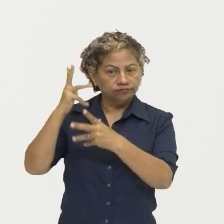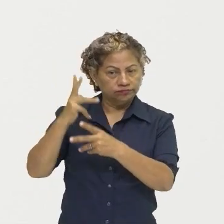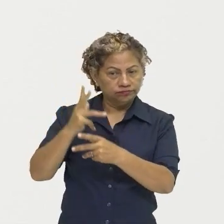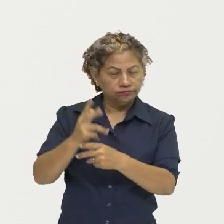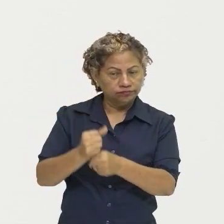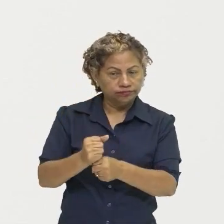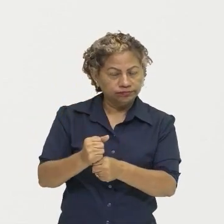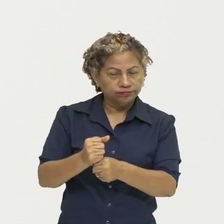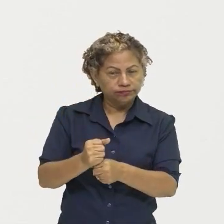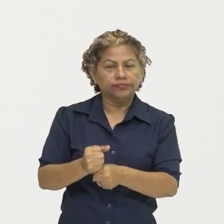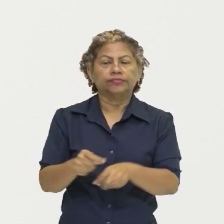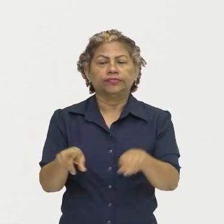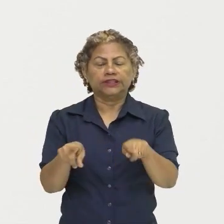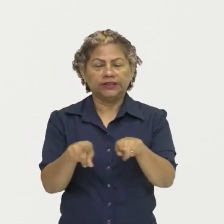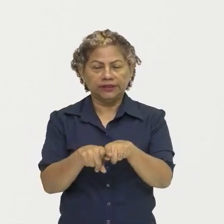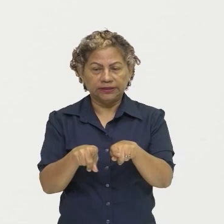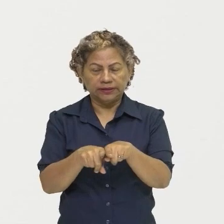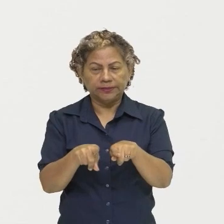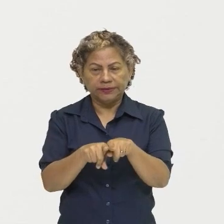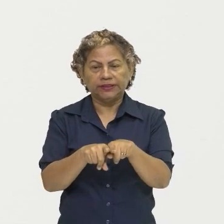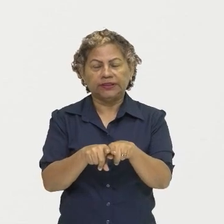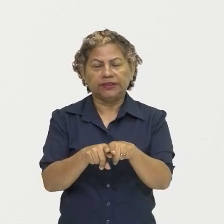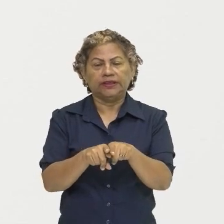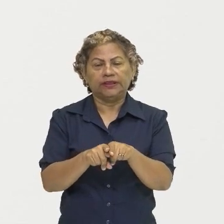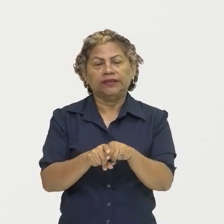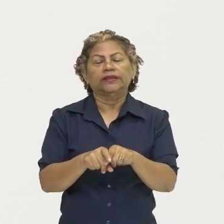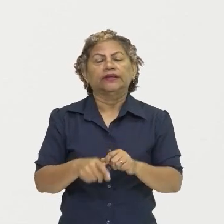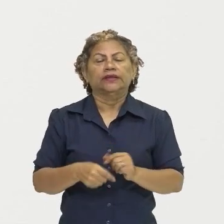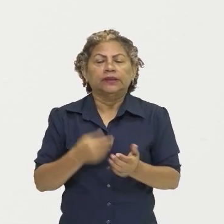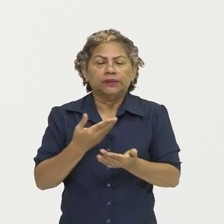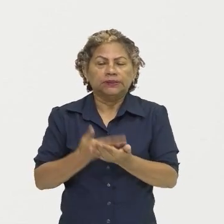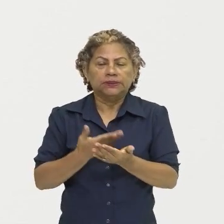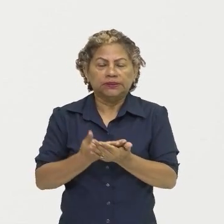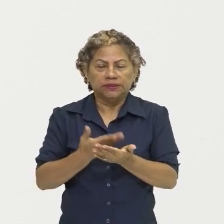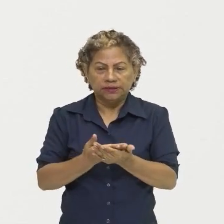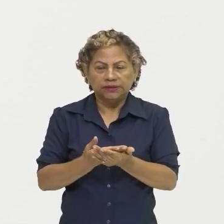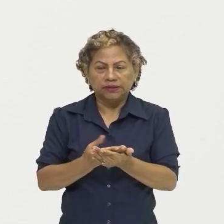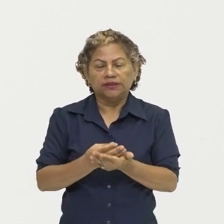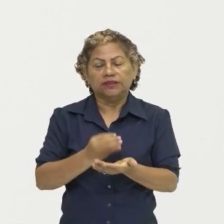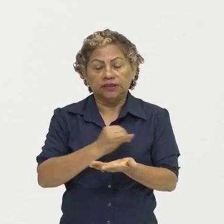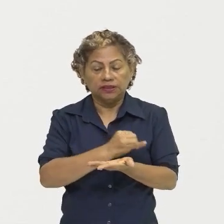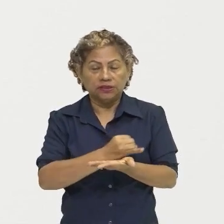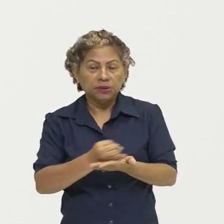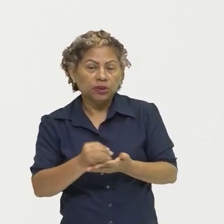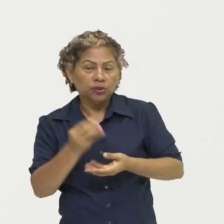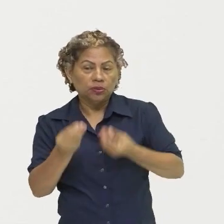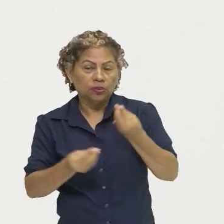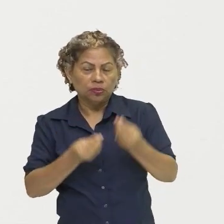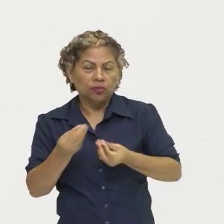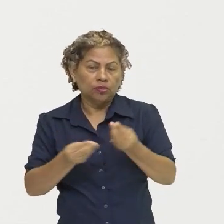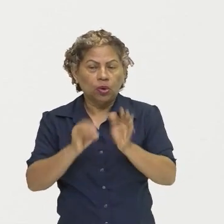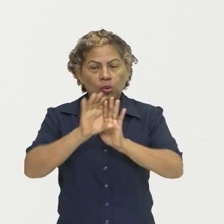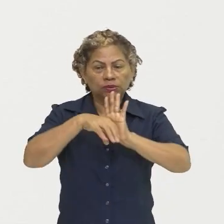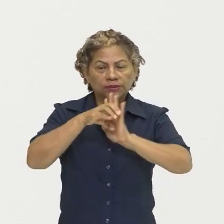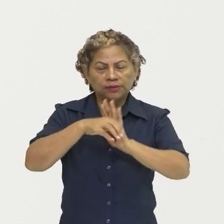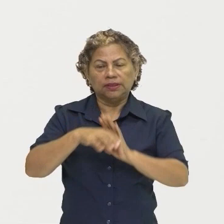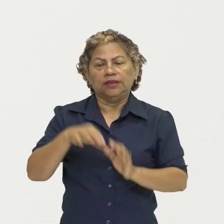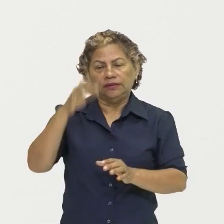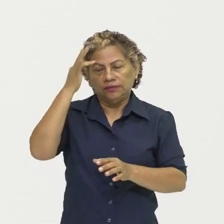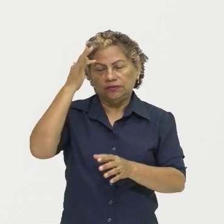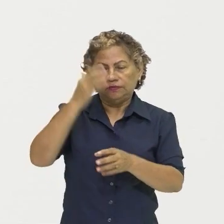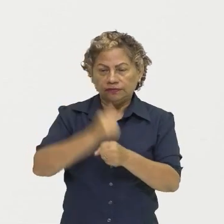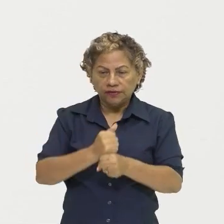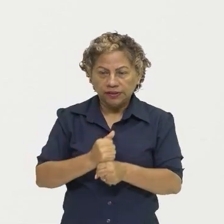Nós vimos também depois que nós estudamos a introdução à física com esses conceitos,